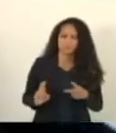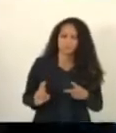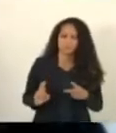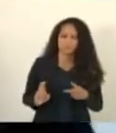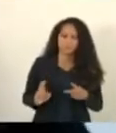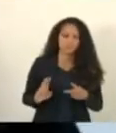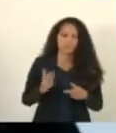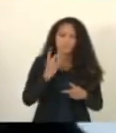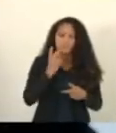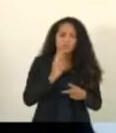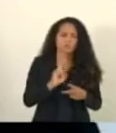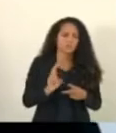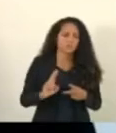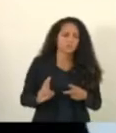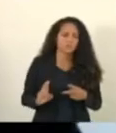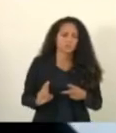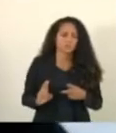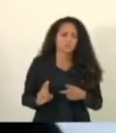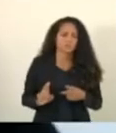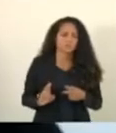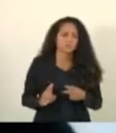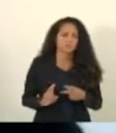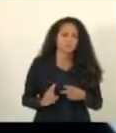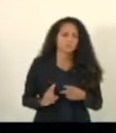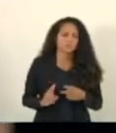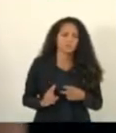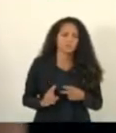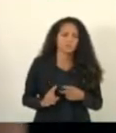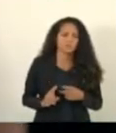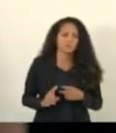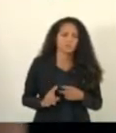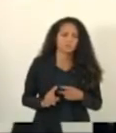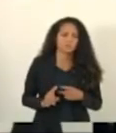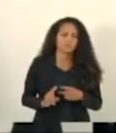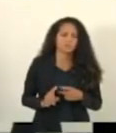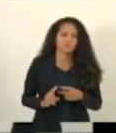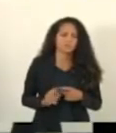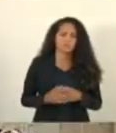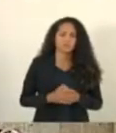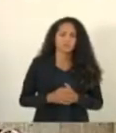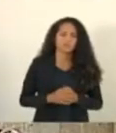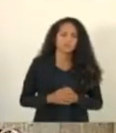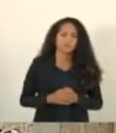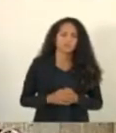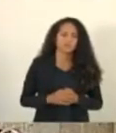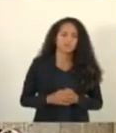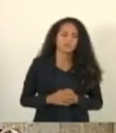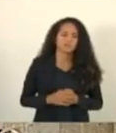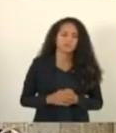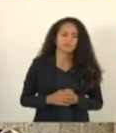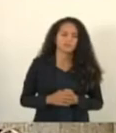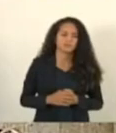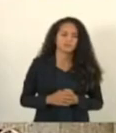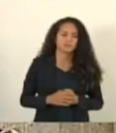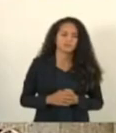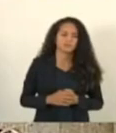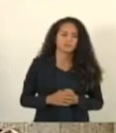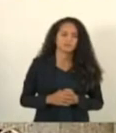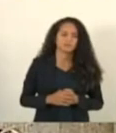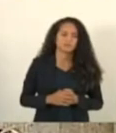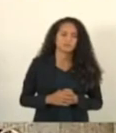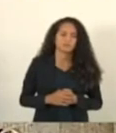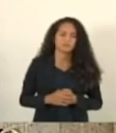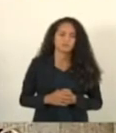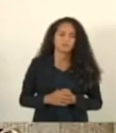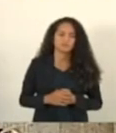É só Vossa Excelência falar aí que eu já vou fazer um minuto de silêncio. Por gentileza, só um minutinho. Cadê, gente? Só um minutinho que estava aqui